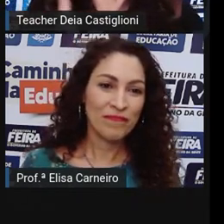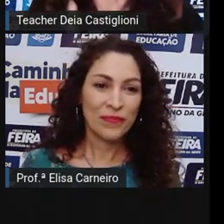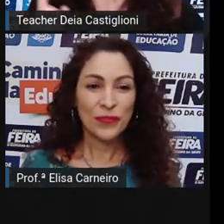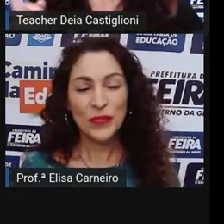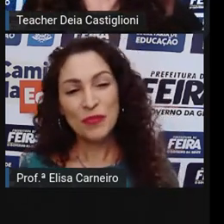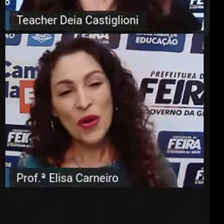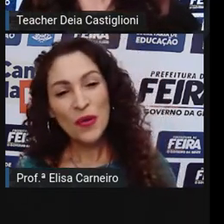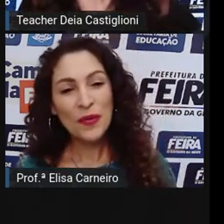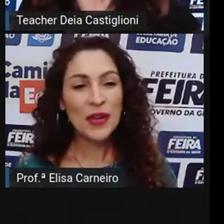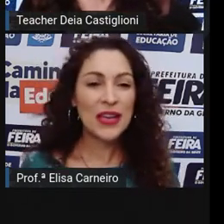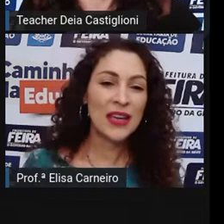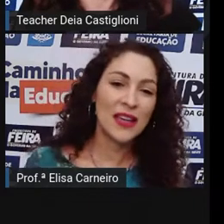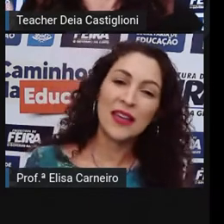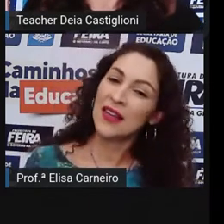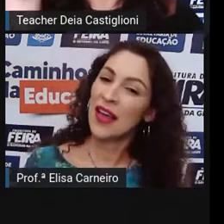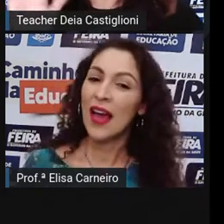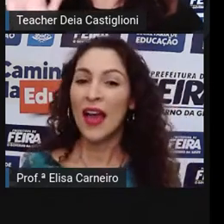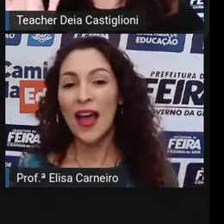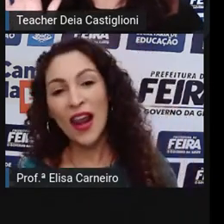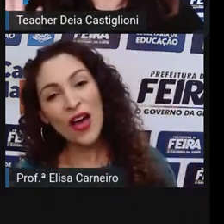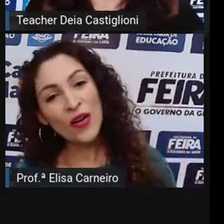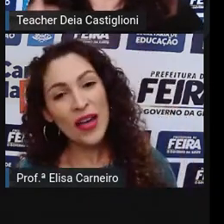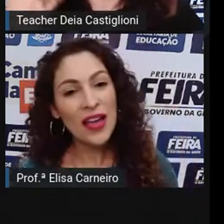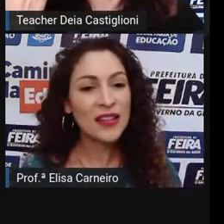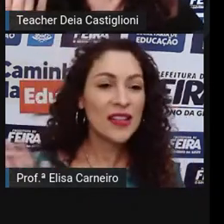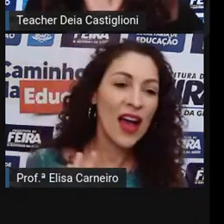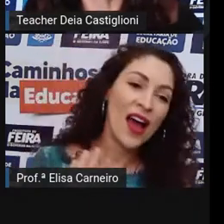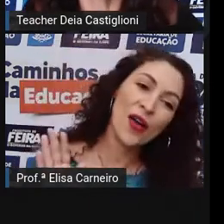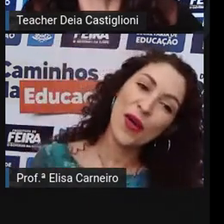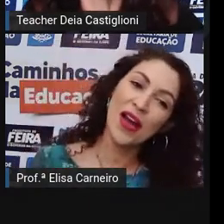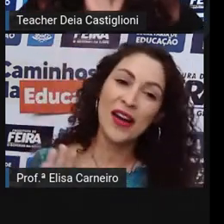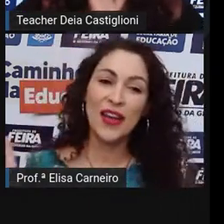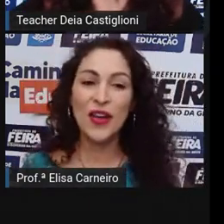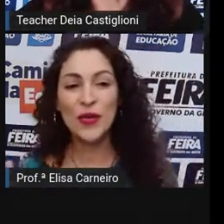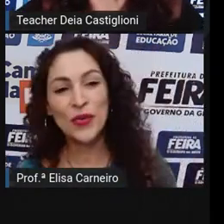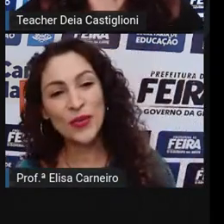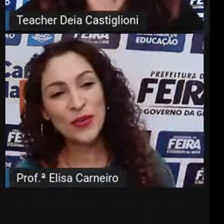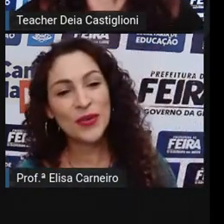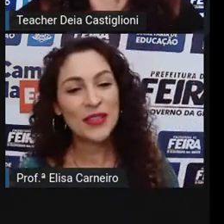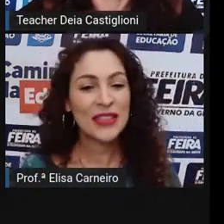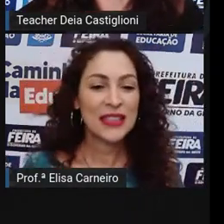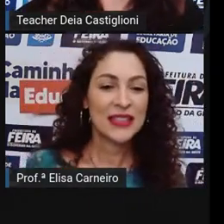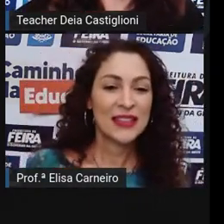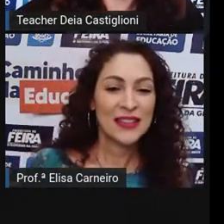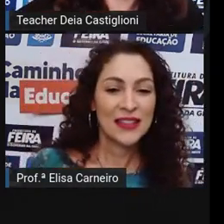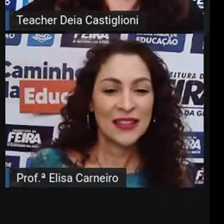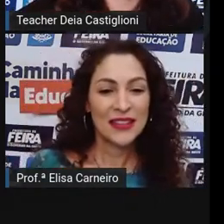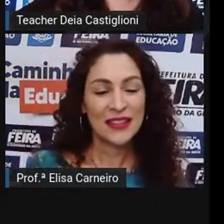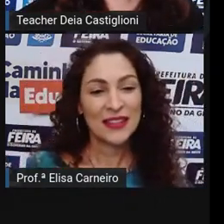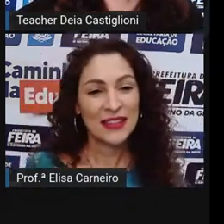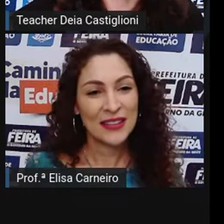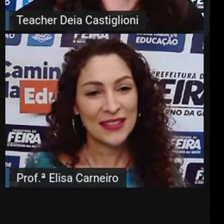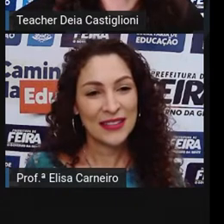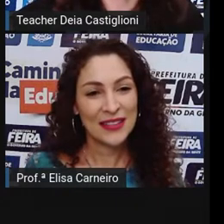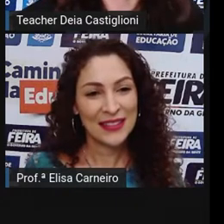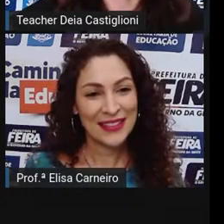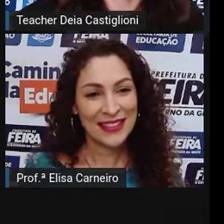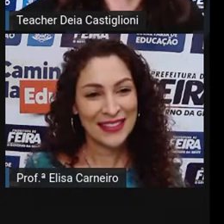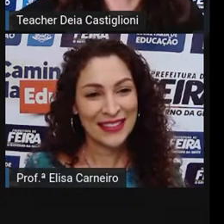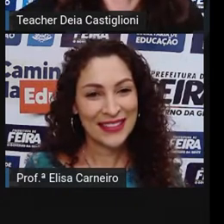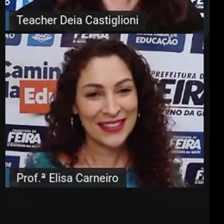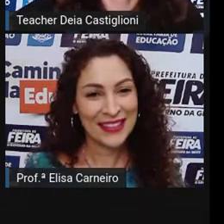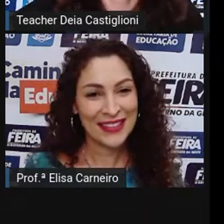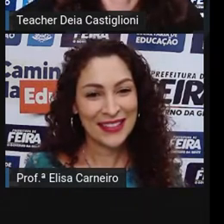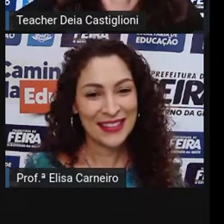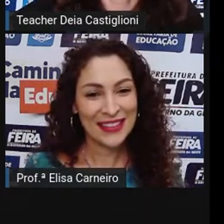Good morning. Hello and how are you? O que será que ele disse aí para a Elisa? Você